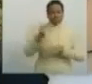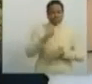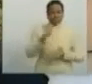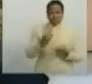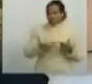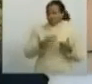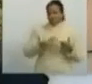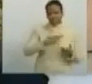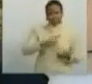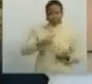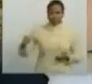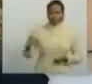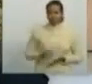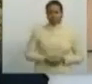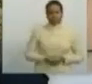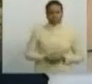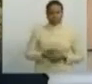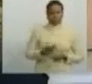Não tem problema.